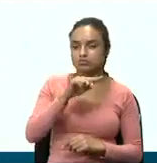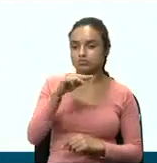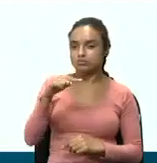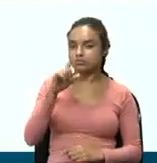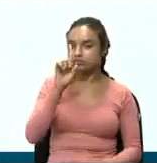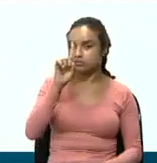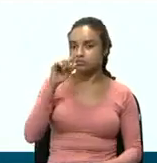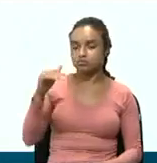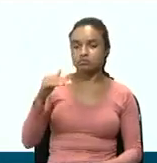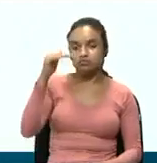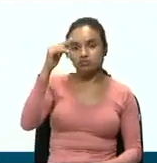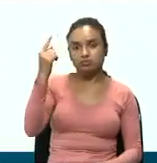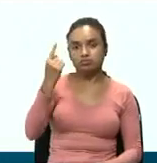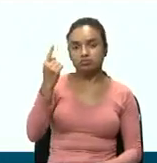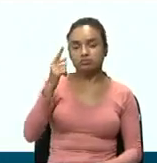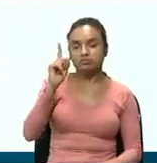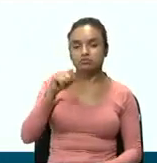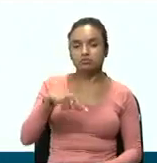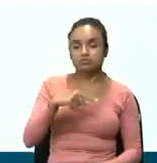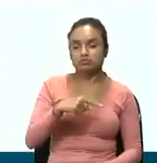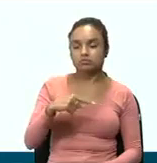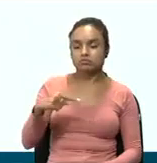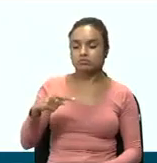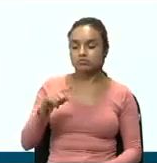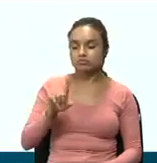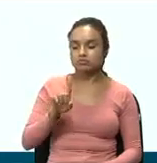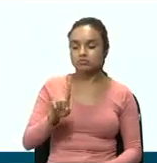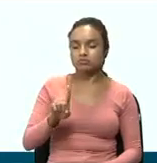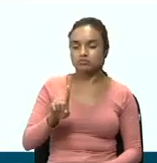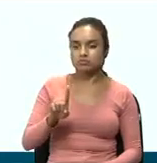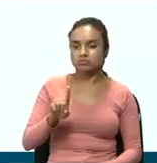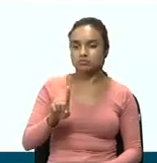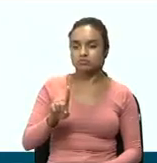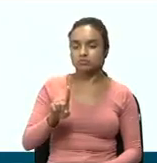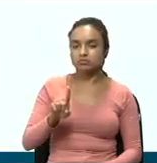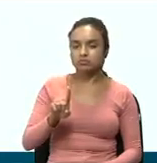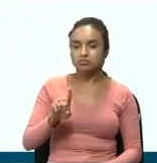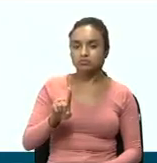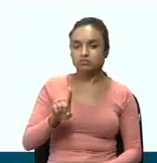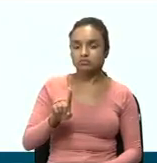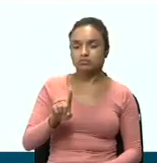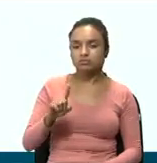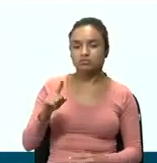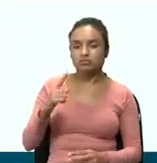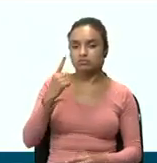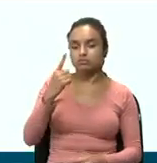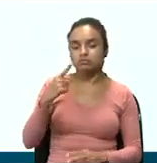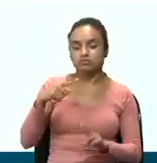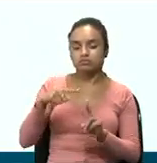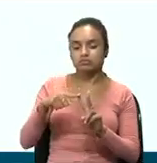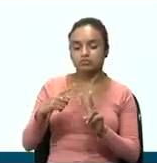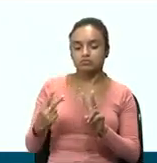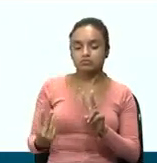tenho, então, menos 1 que multiplica 1 raiz de 2.